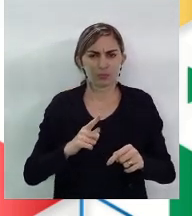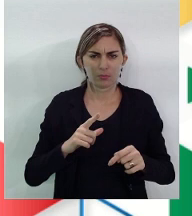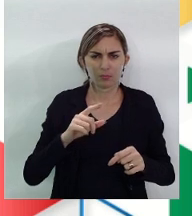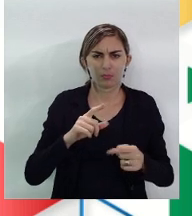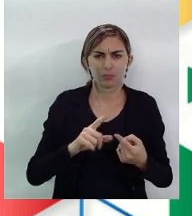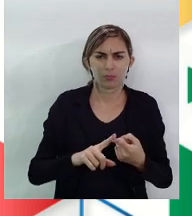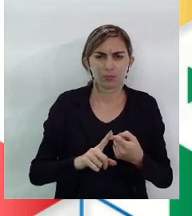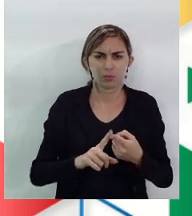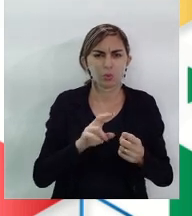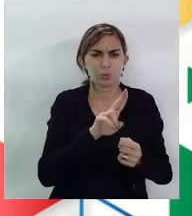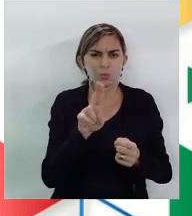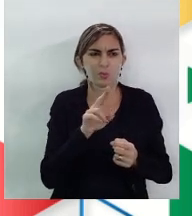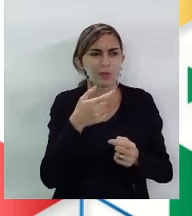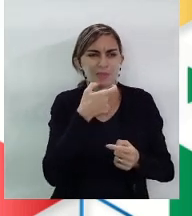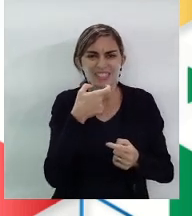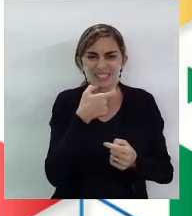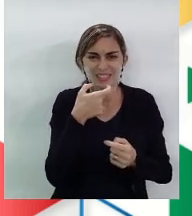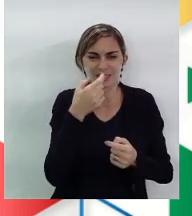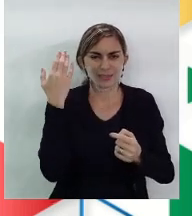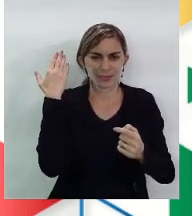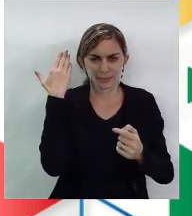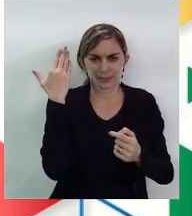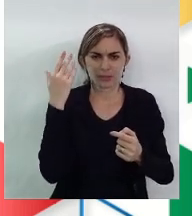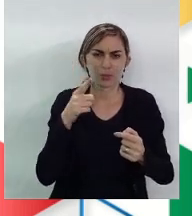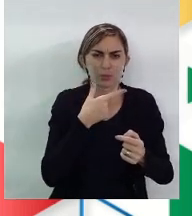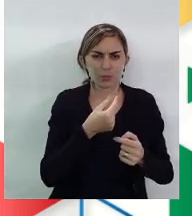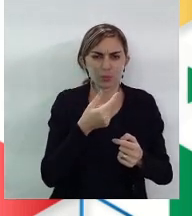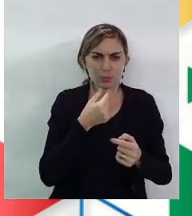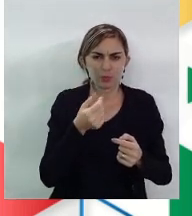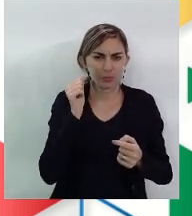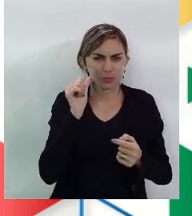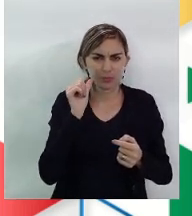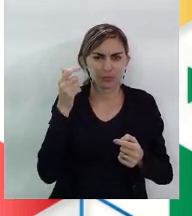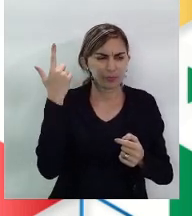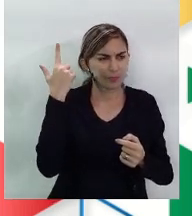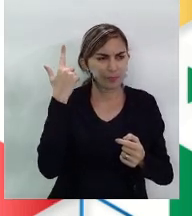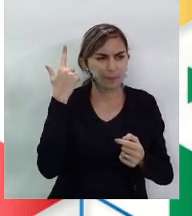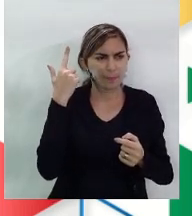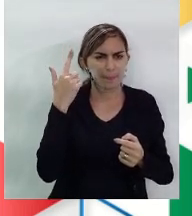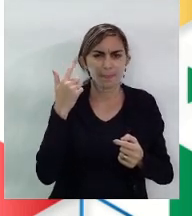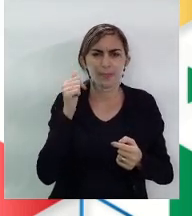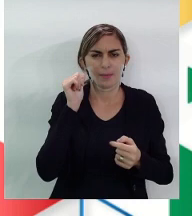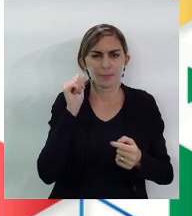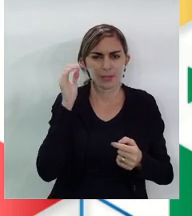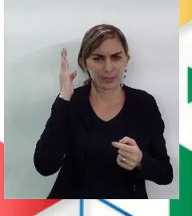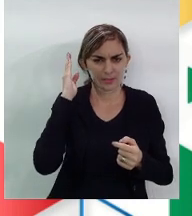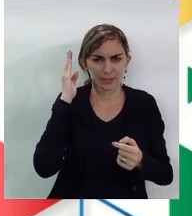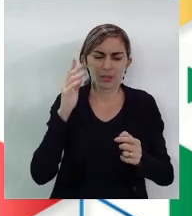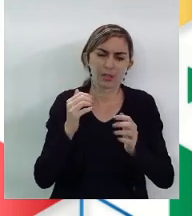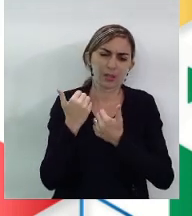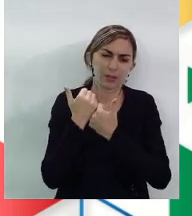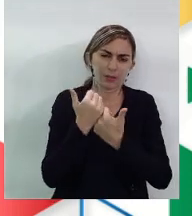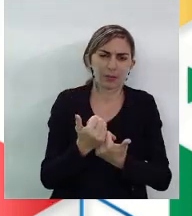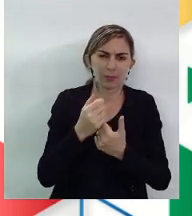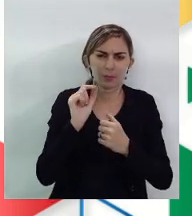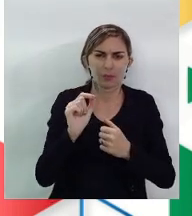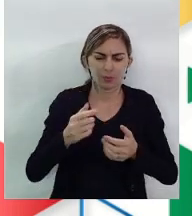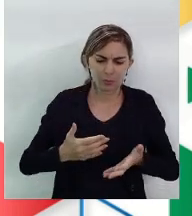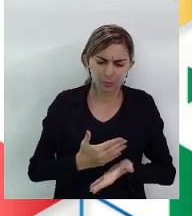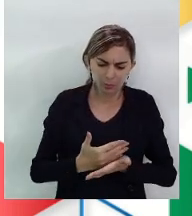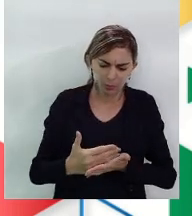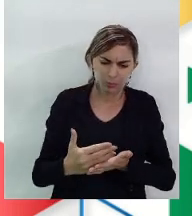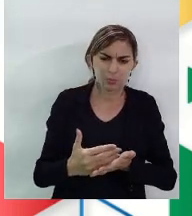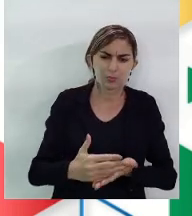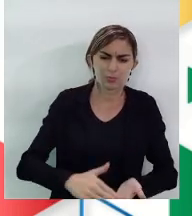bar mitzvah para os meninos, e o bat mitzvah para meninas, que representam a